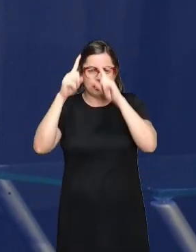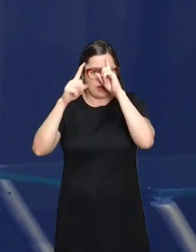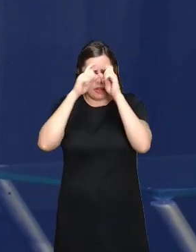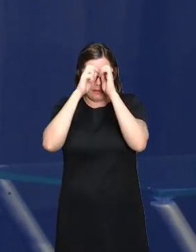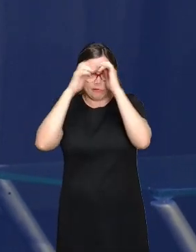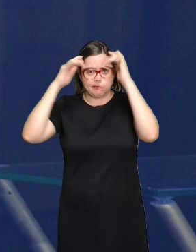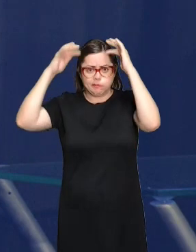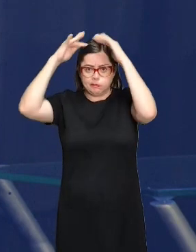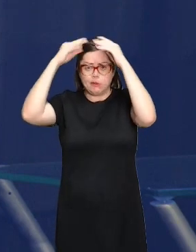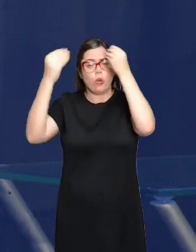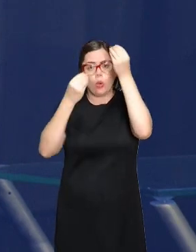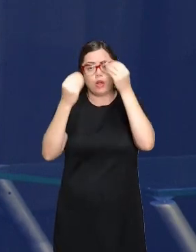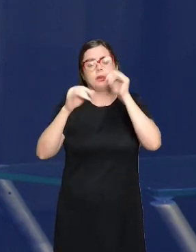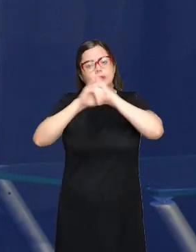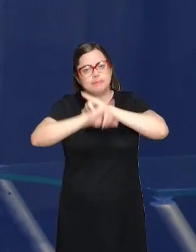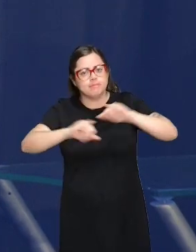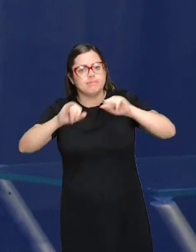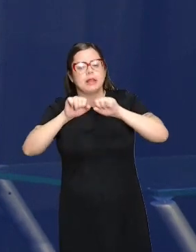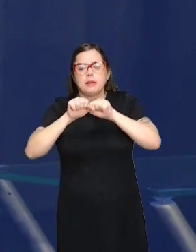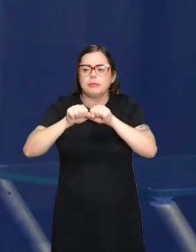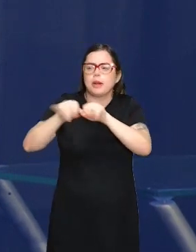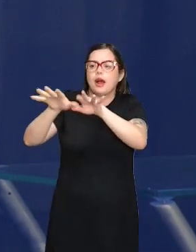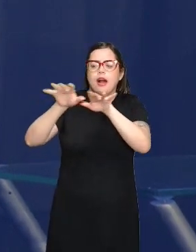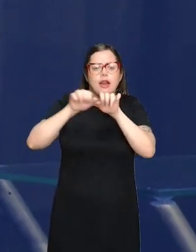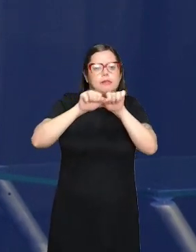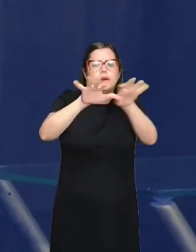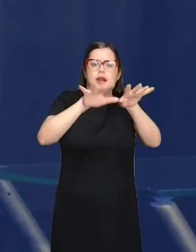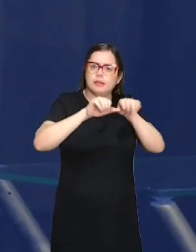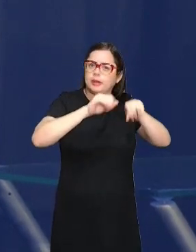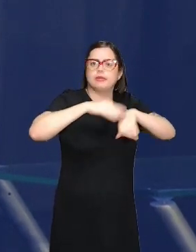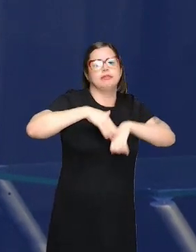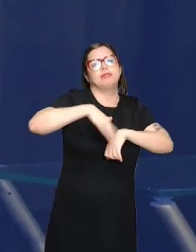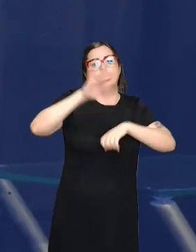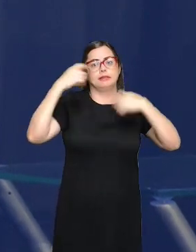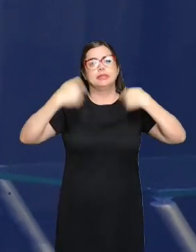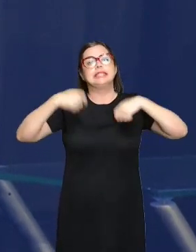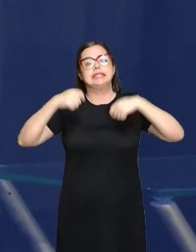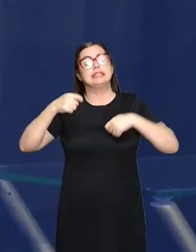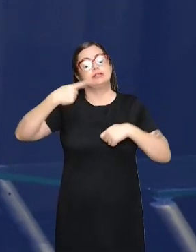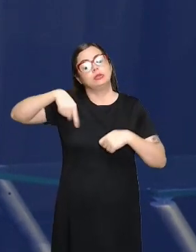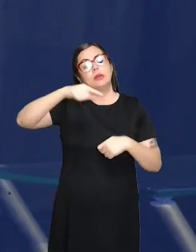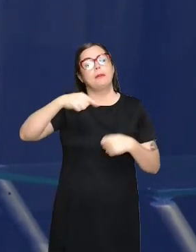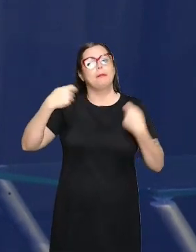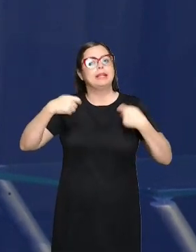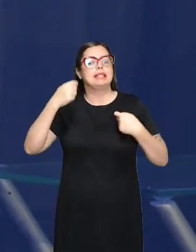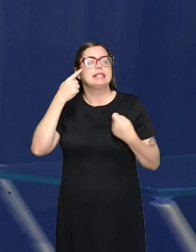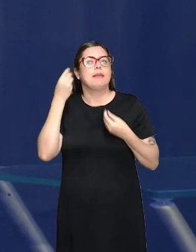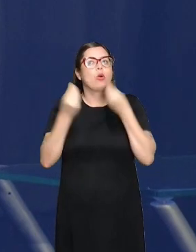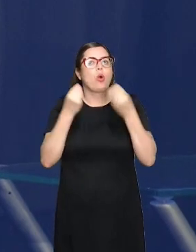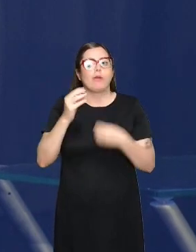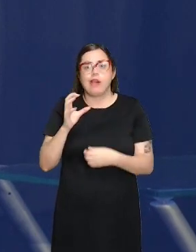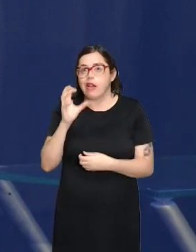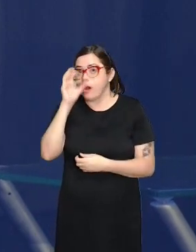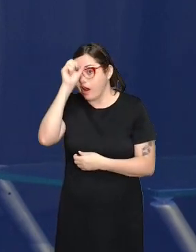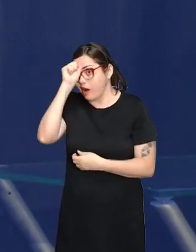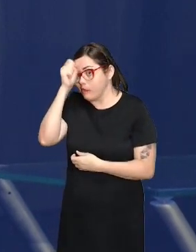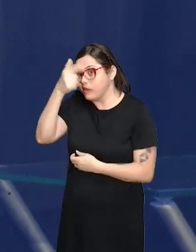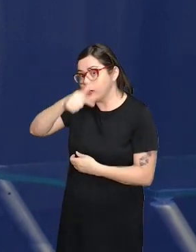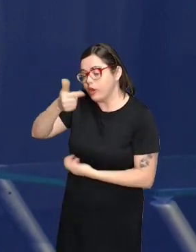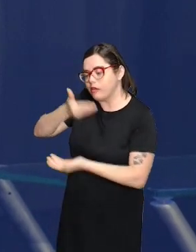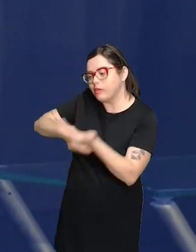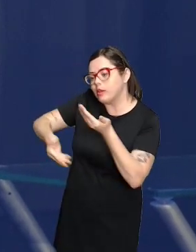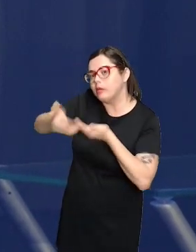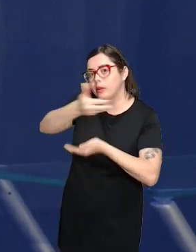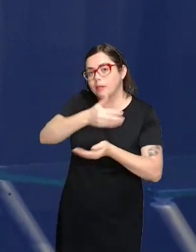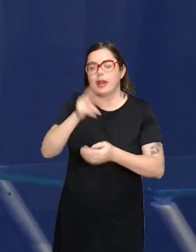que ela ainda pode ficar mais. Inclusive porque eu acredito que a gente precisa reaprender a dialogar. Eu lembro que uma vez eu entrevistei o Dominic Barter,